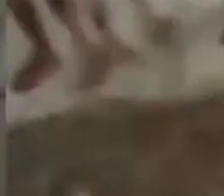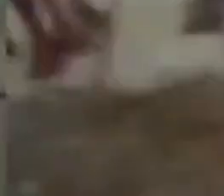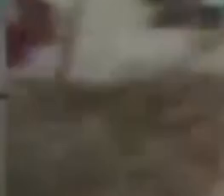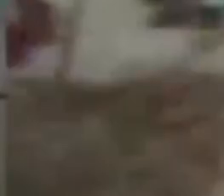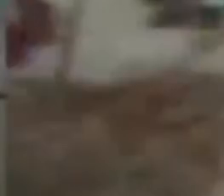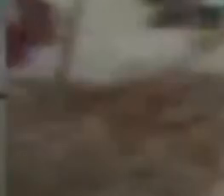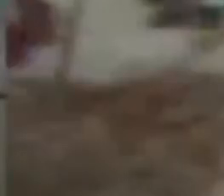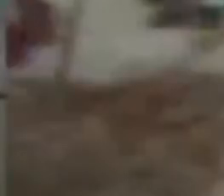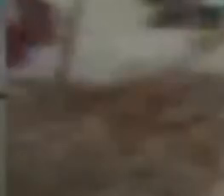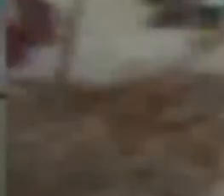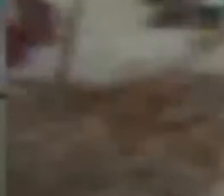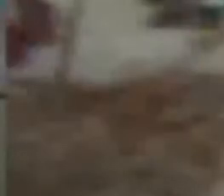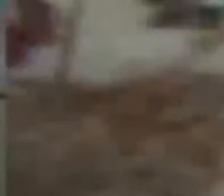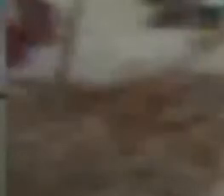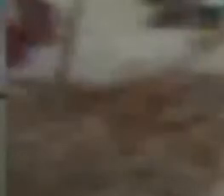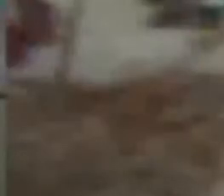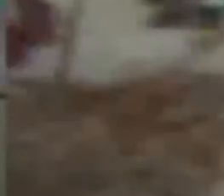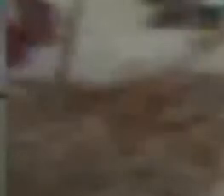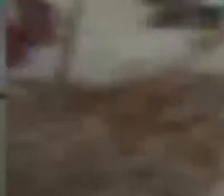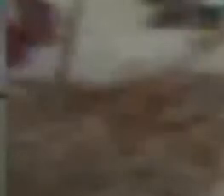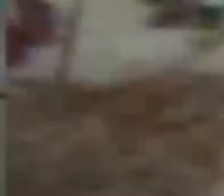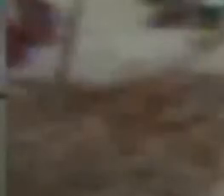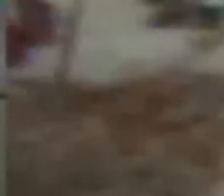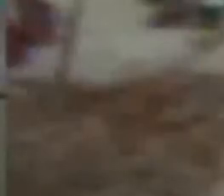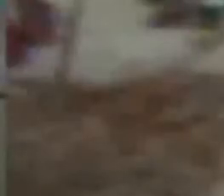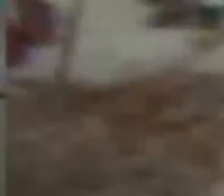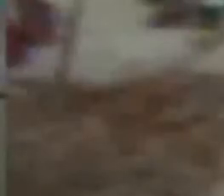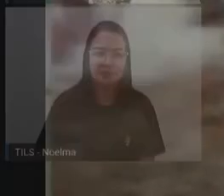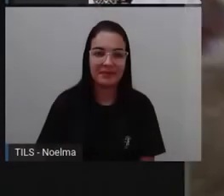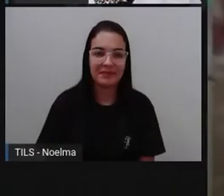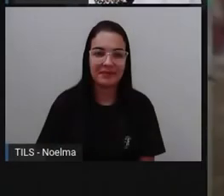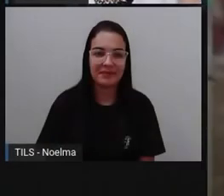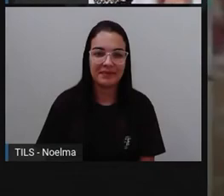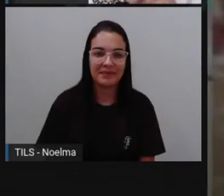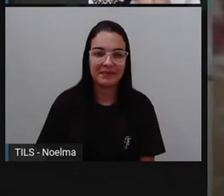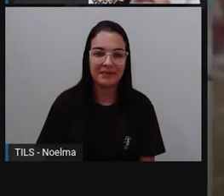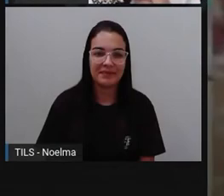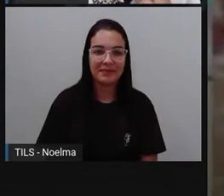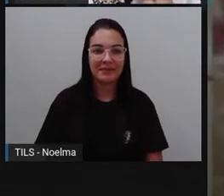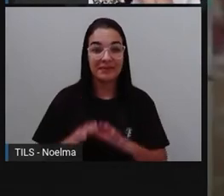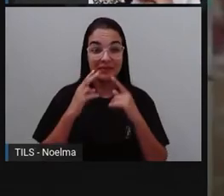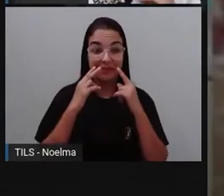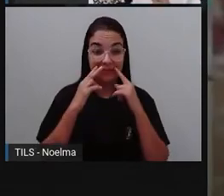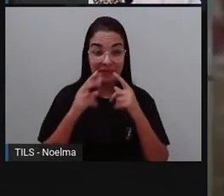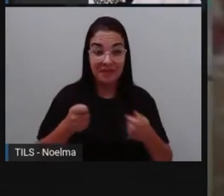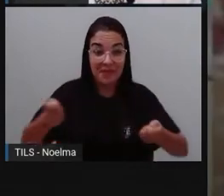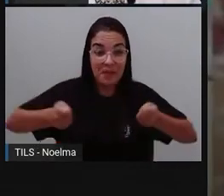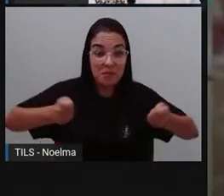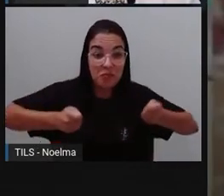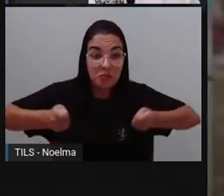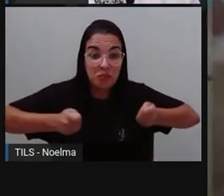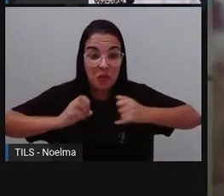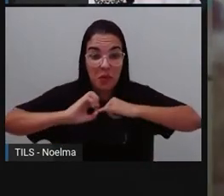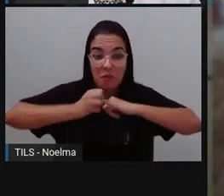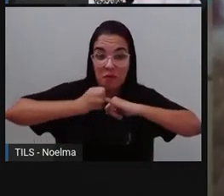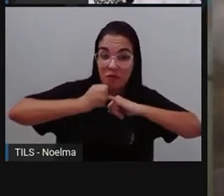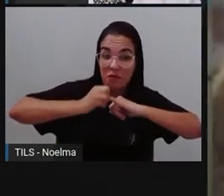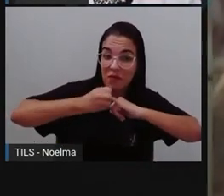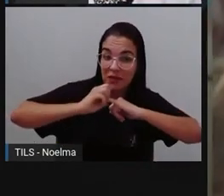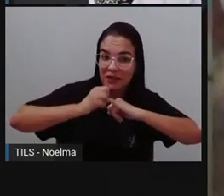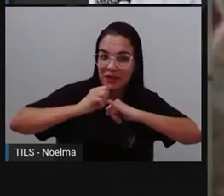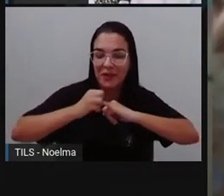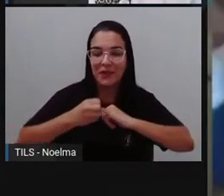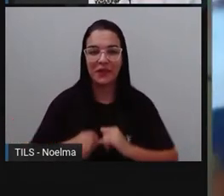que... Olha a bata do feijão. Olha o segundo ano, que legal aí o processo da bata do feijão. O que